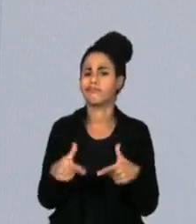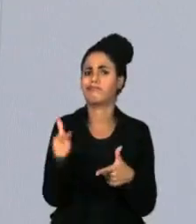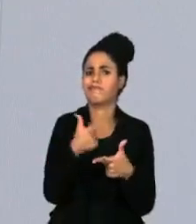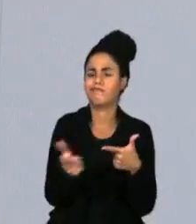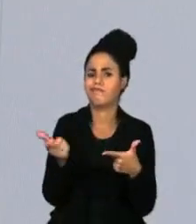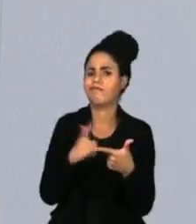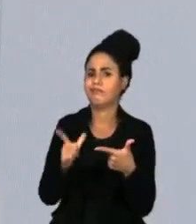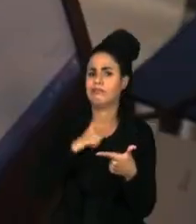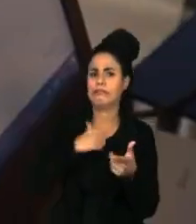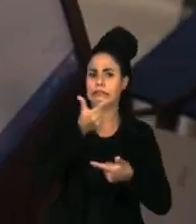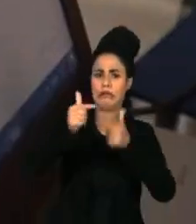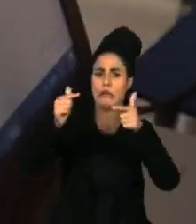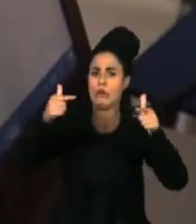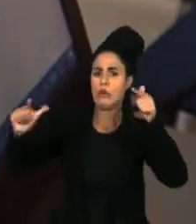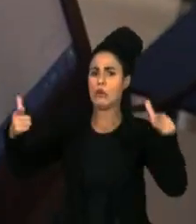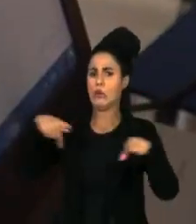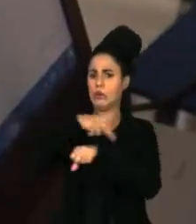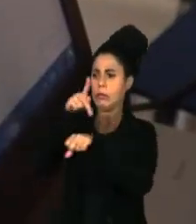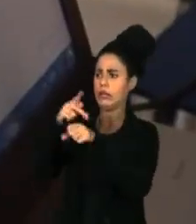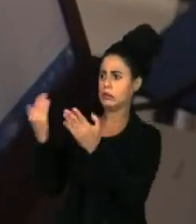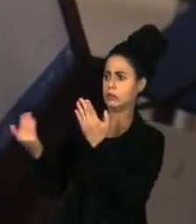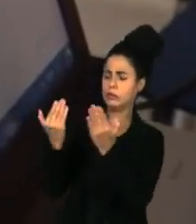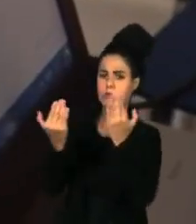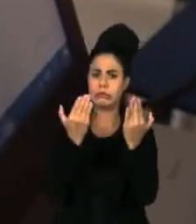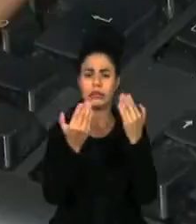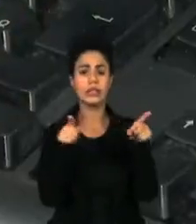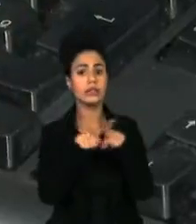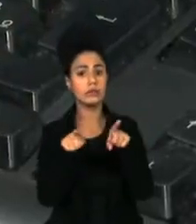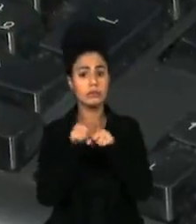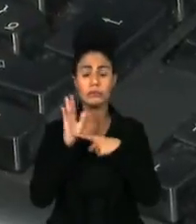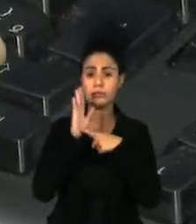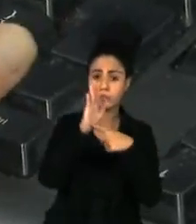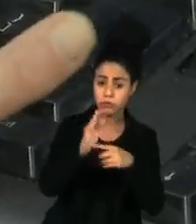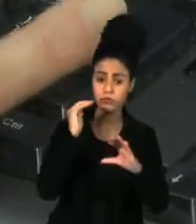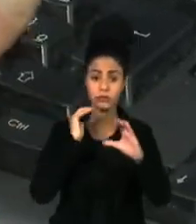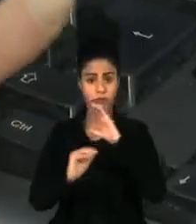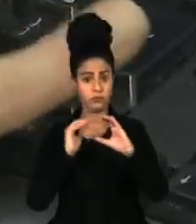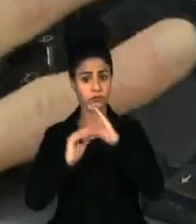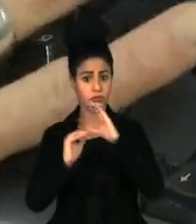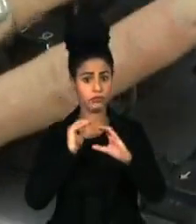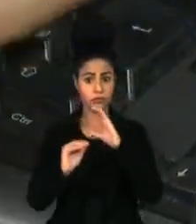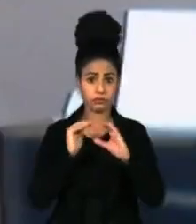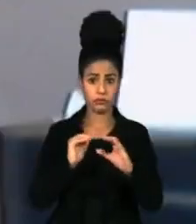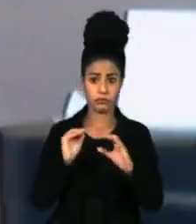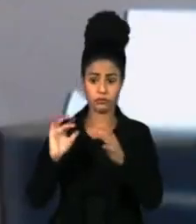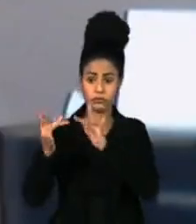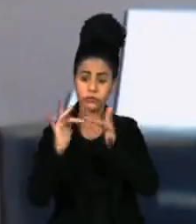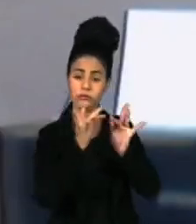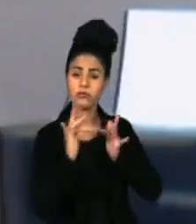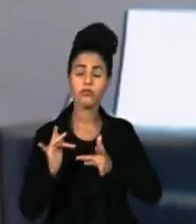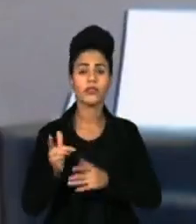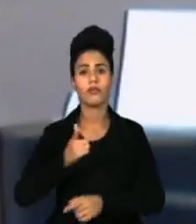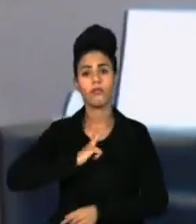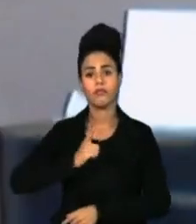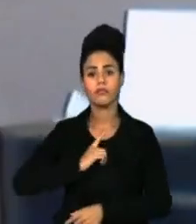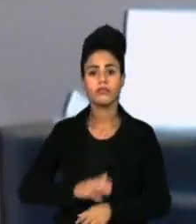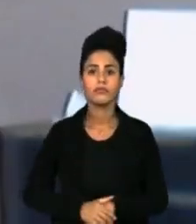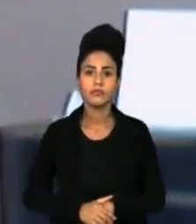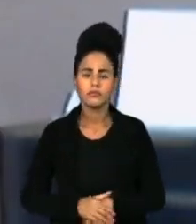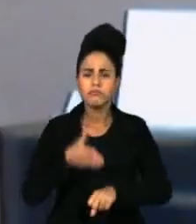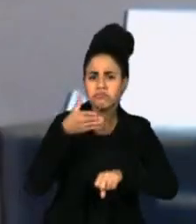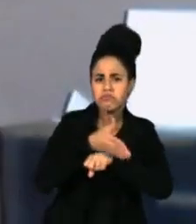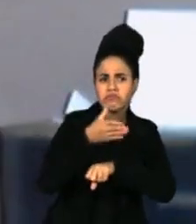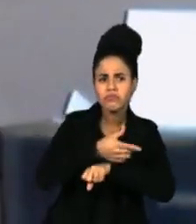relação a outros países, como aponta um levantamento do coletivo de comunicação Intervozes. A gente teve acesso a ele só na